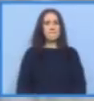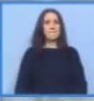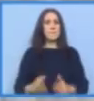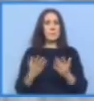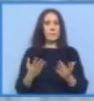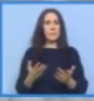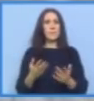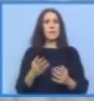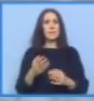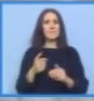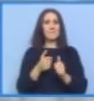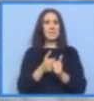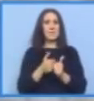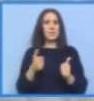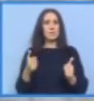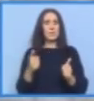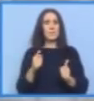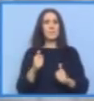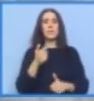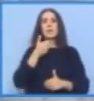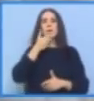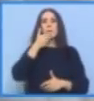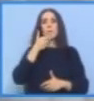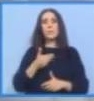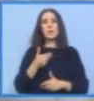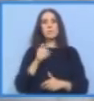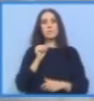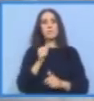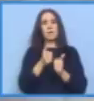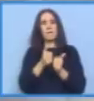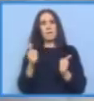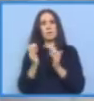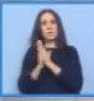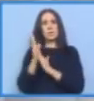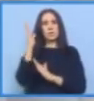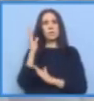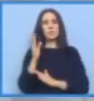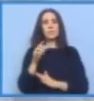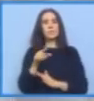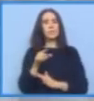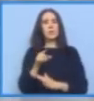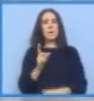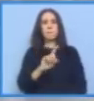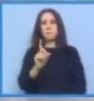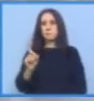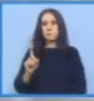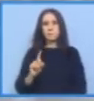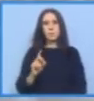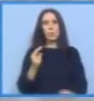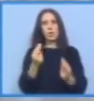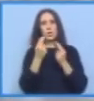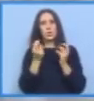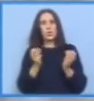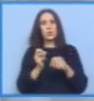o afastamento, não é? A experiência do afastamento de Deus, quando não há esta capacidade de o contemplar,